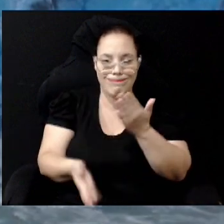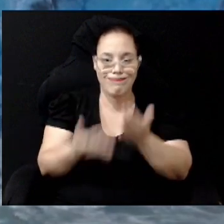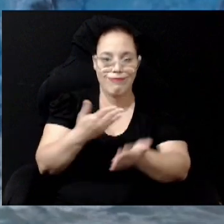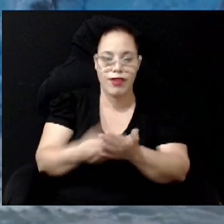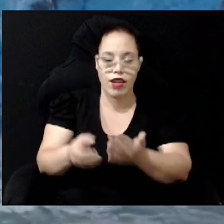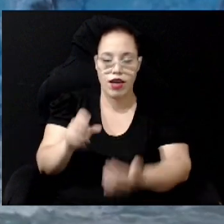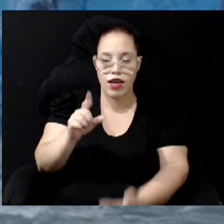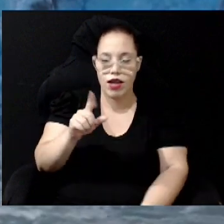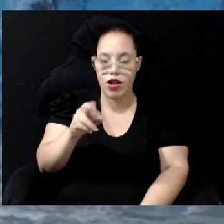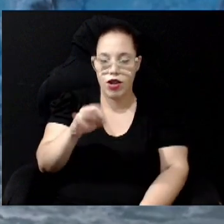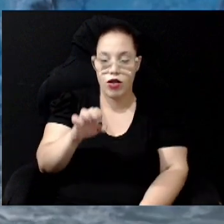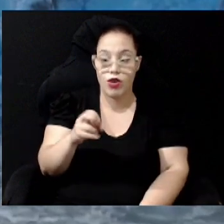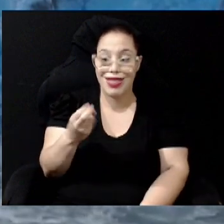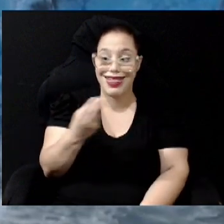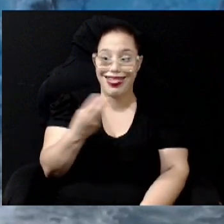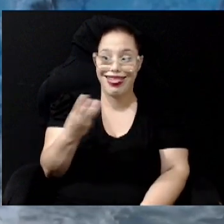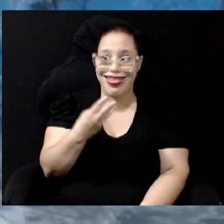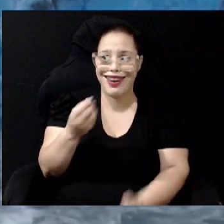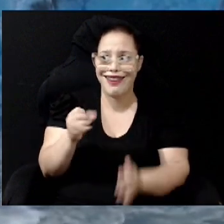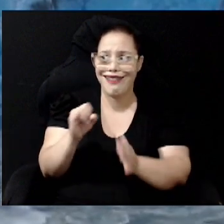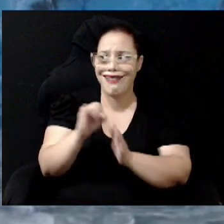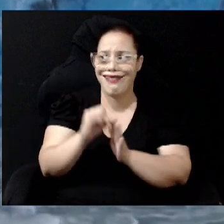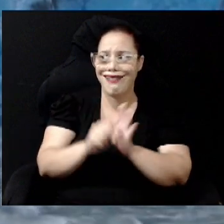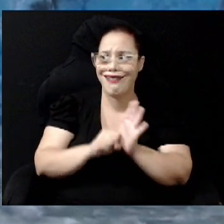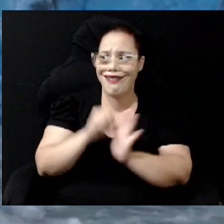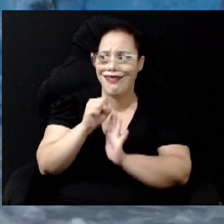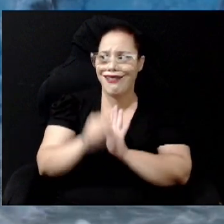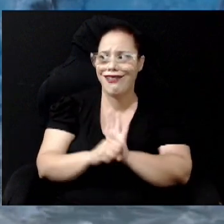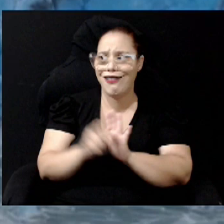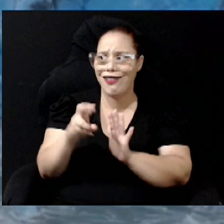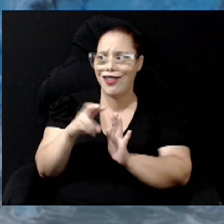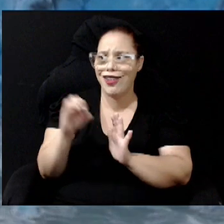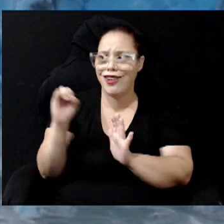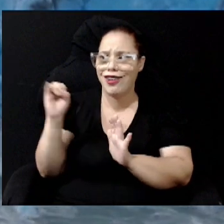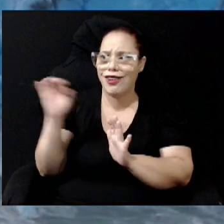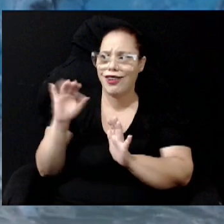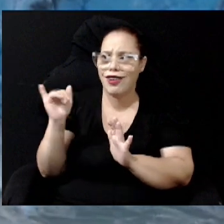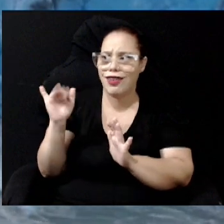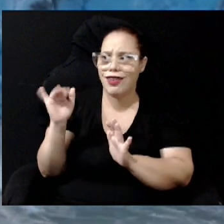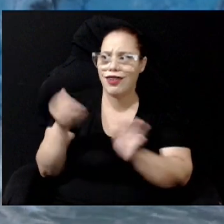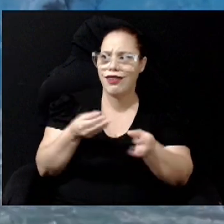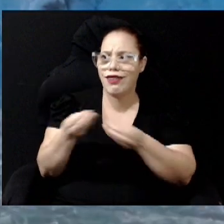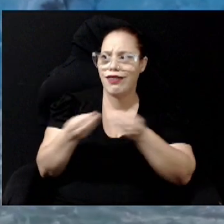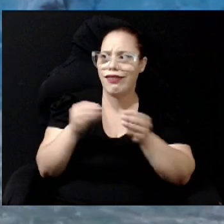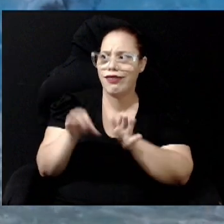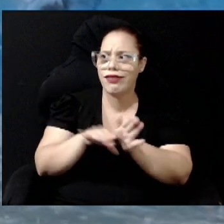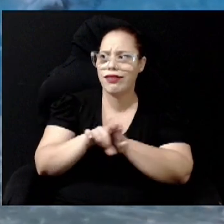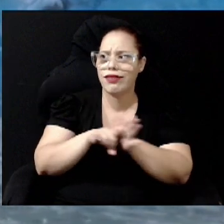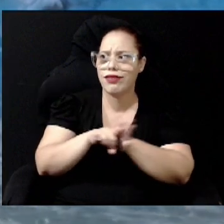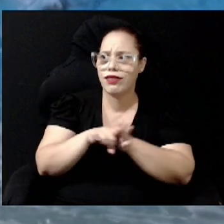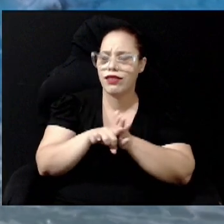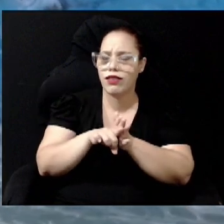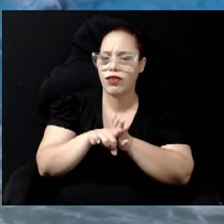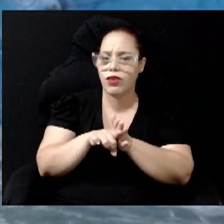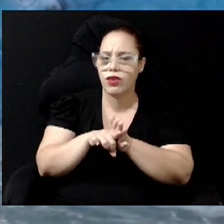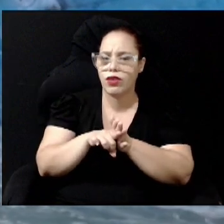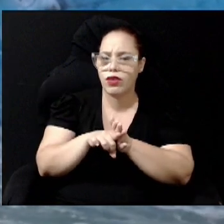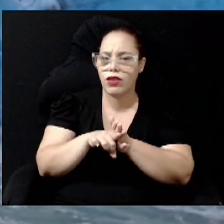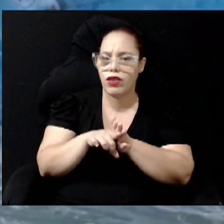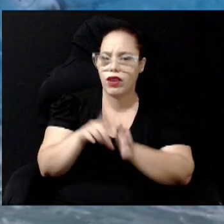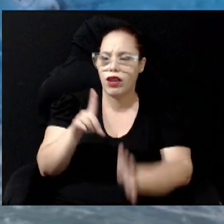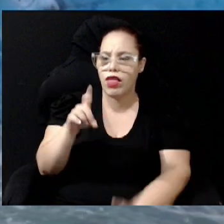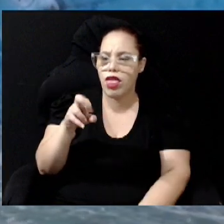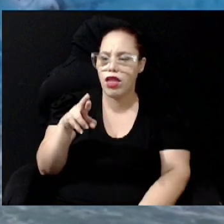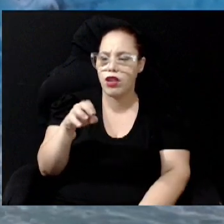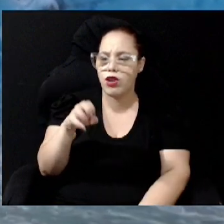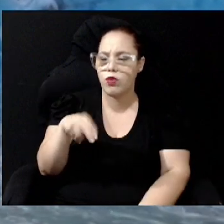3 séculos. Mais de 50 cientistas colaboraram com os pesquisadores da Universidade de Dartmouth, nos